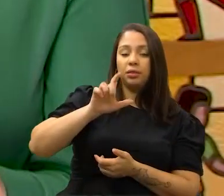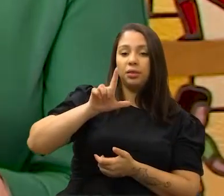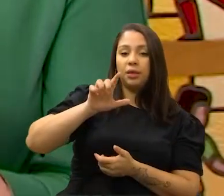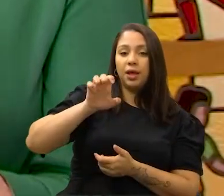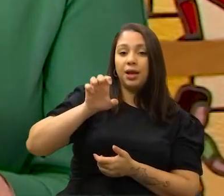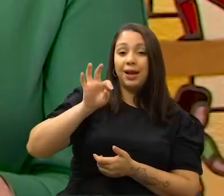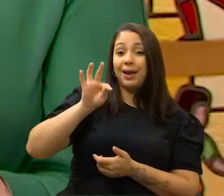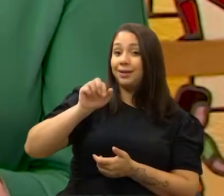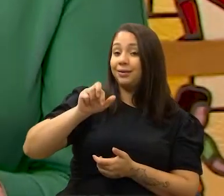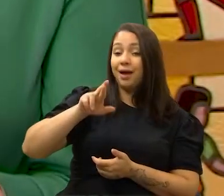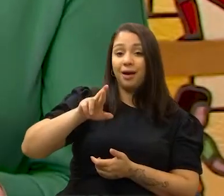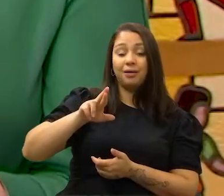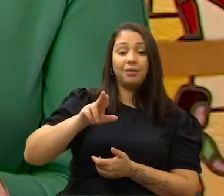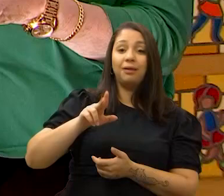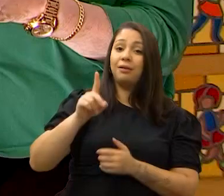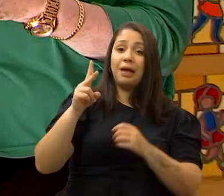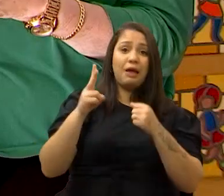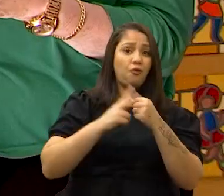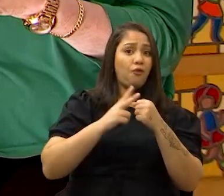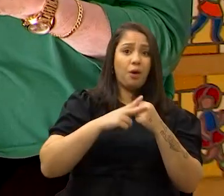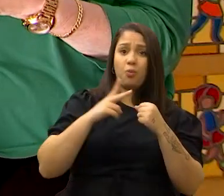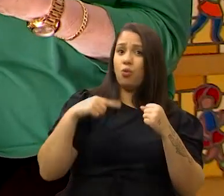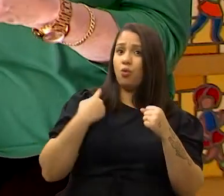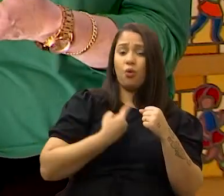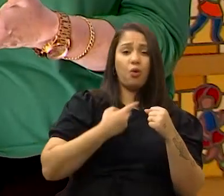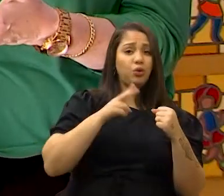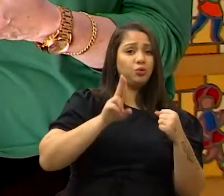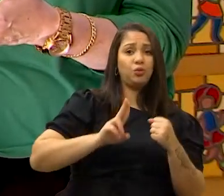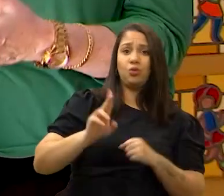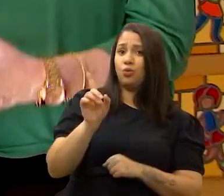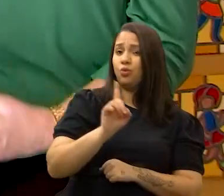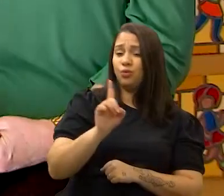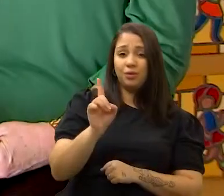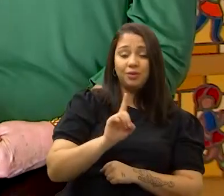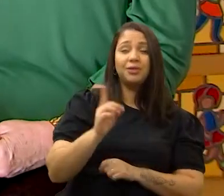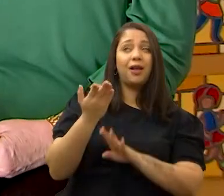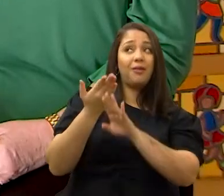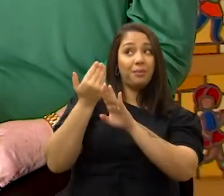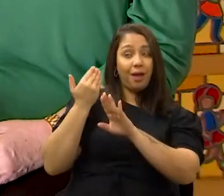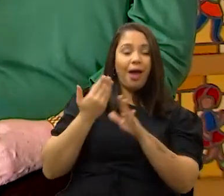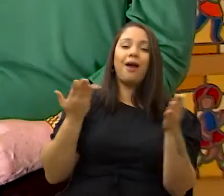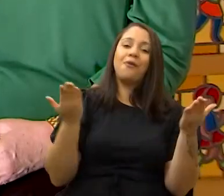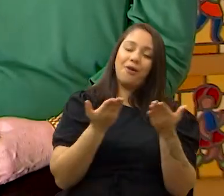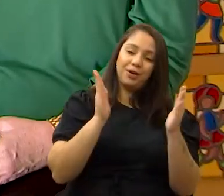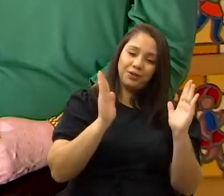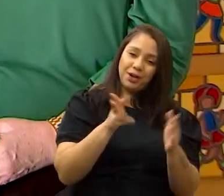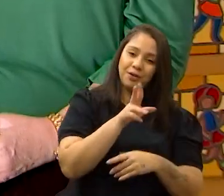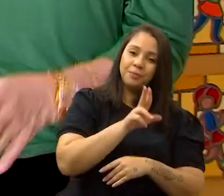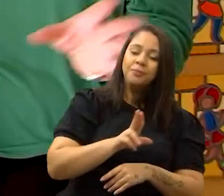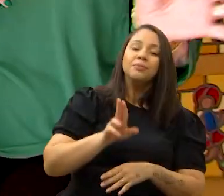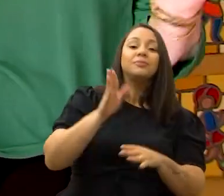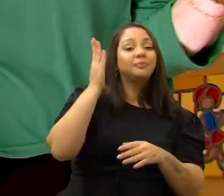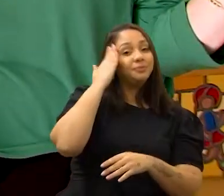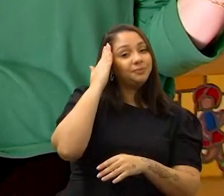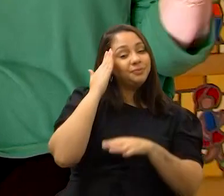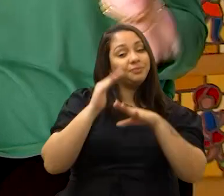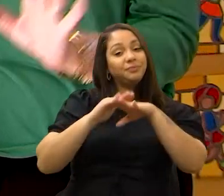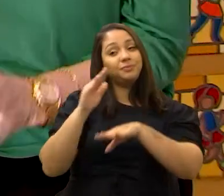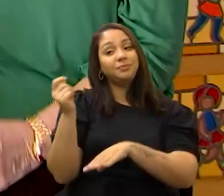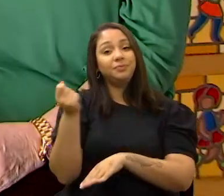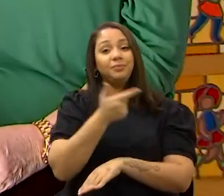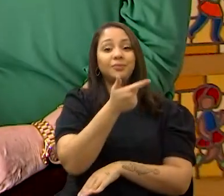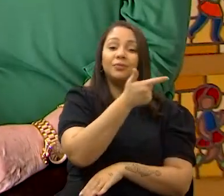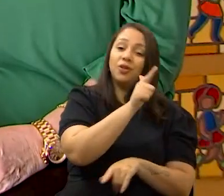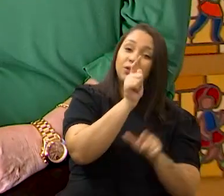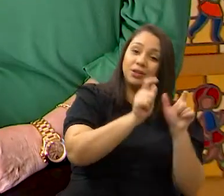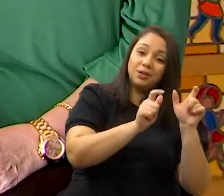nós não usávamos. E a pessoa passa a usar, né? E vai conhecendo, sabe? Melhor do que outra